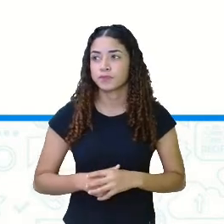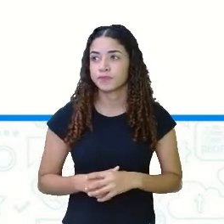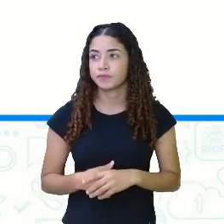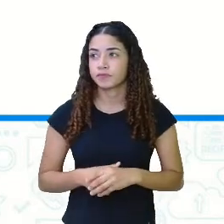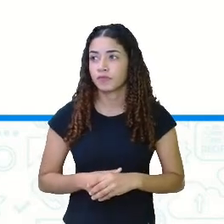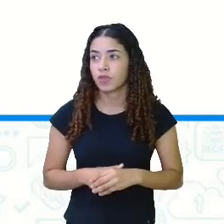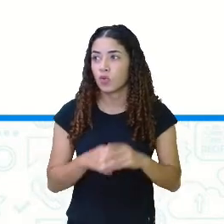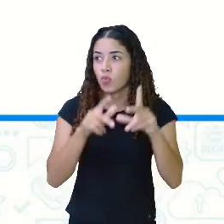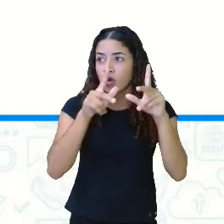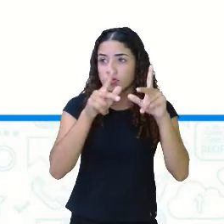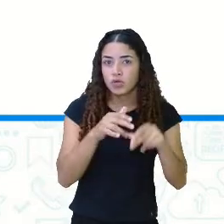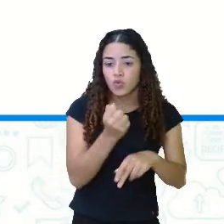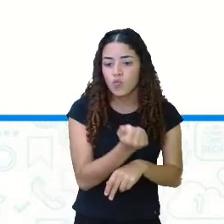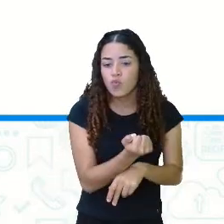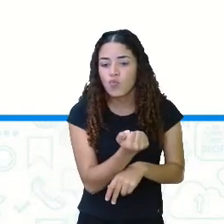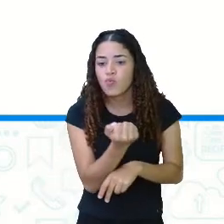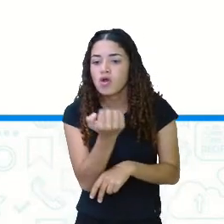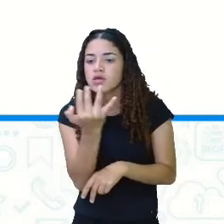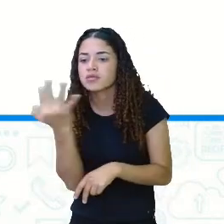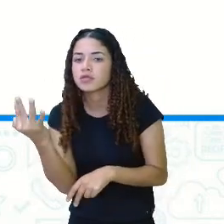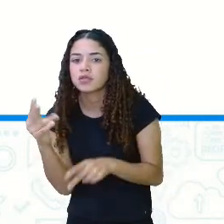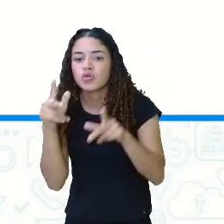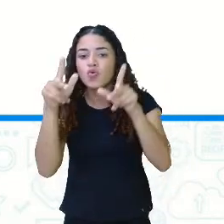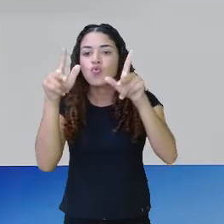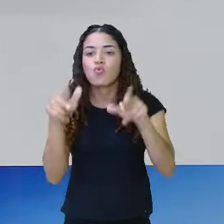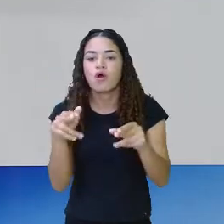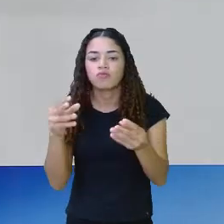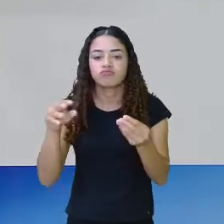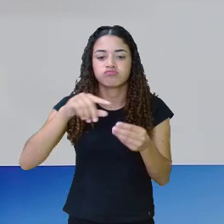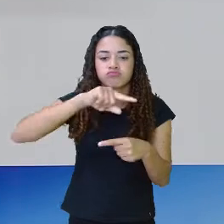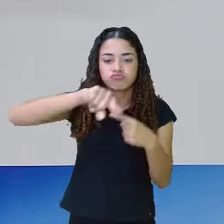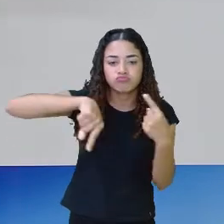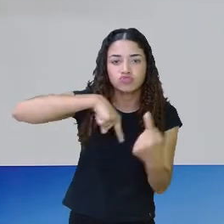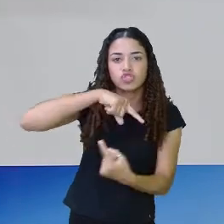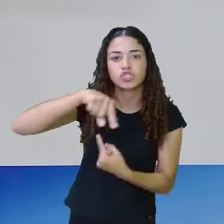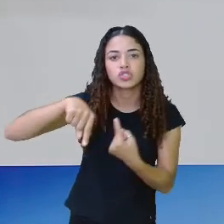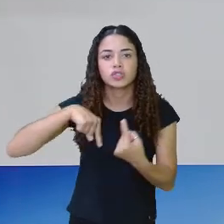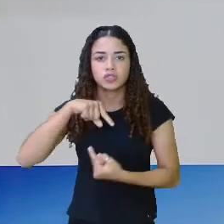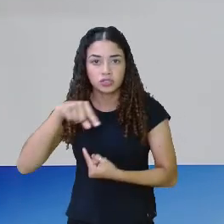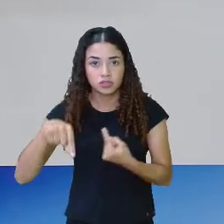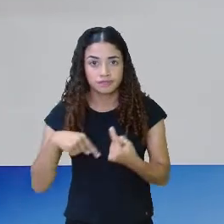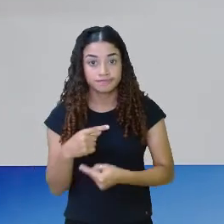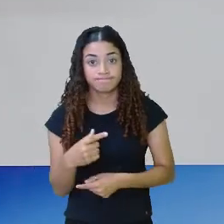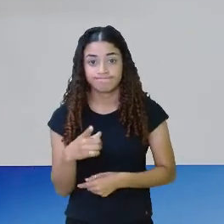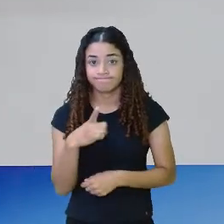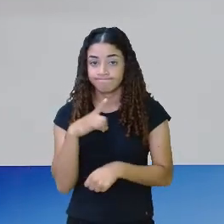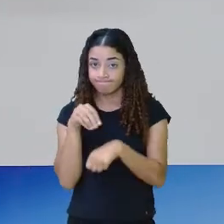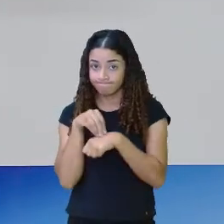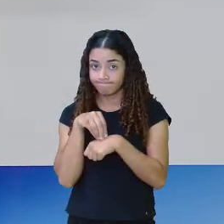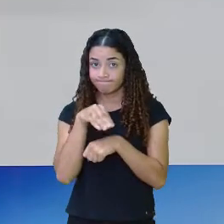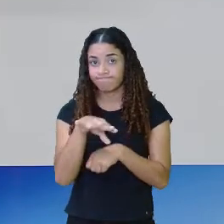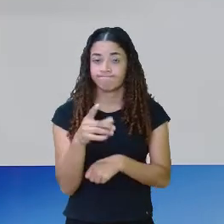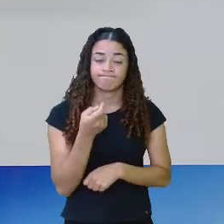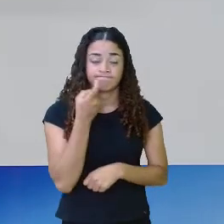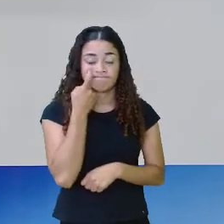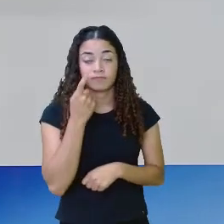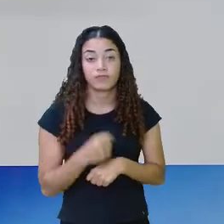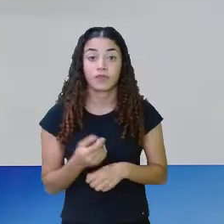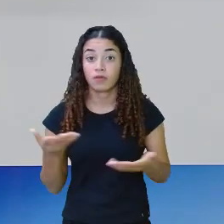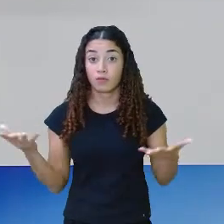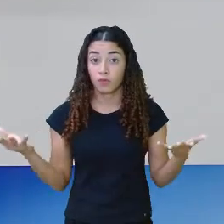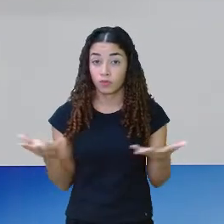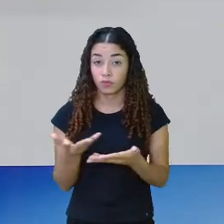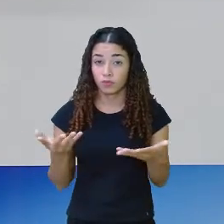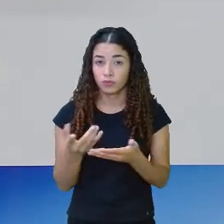igualdade são quantidades iguais entre si. Eu tenho uma observação em relação a isso. Hoje eu